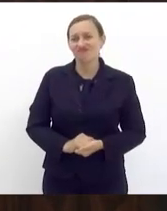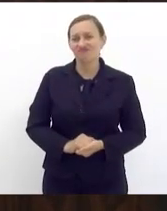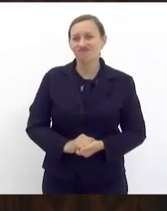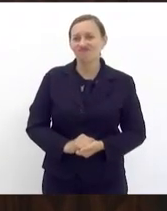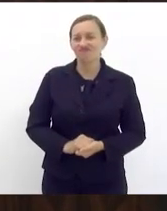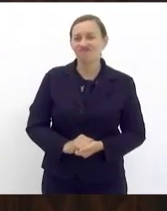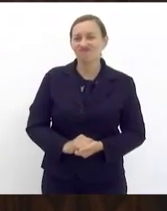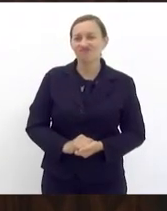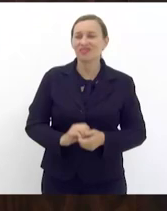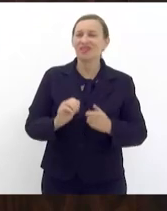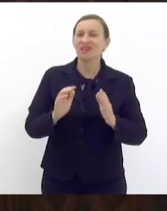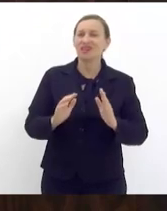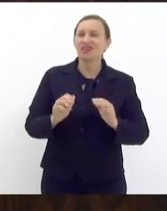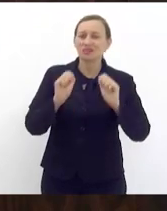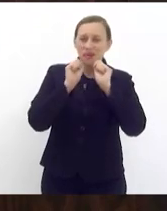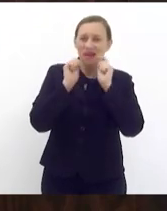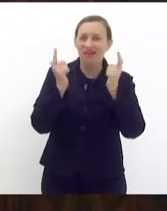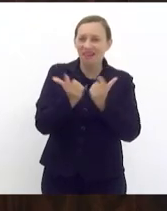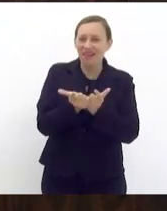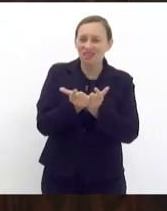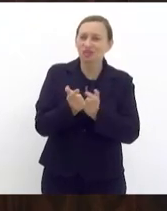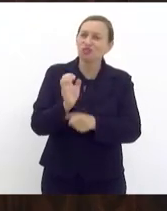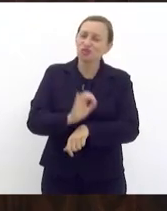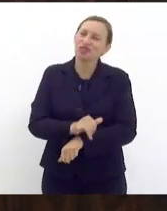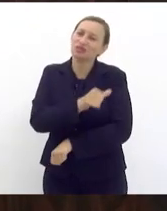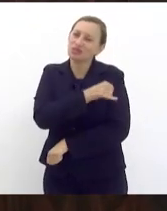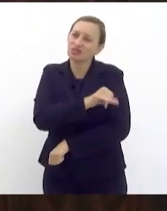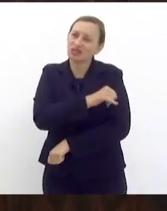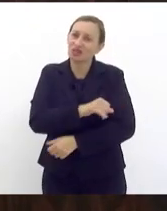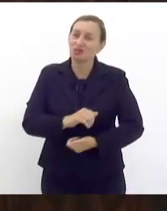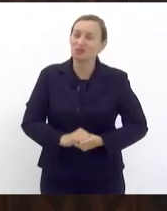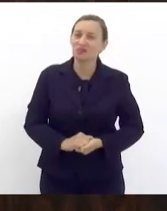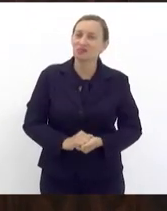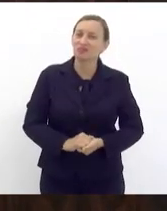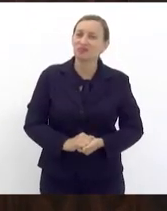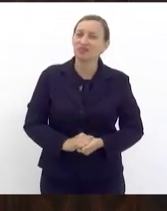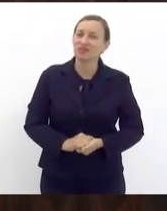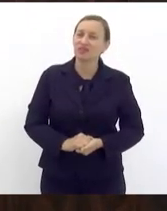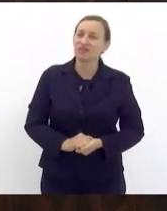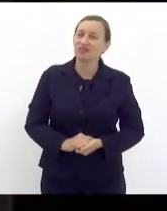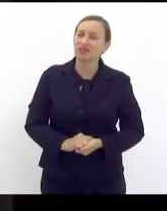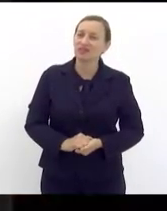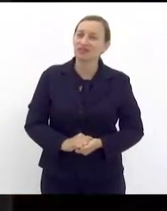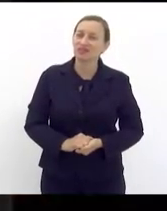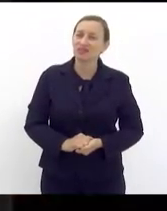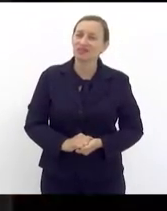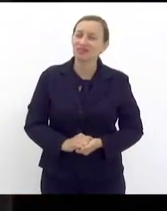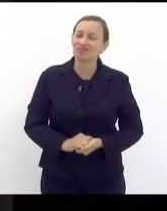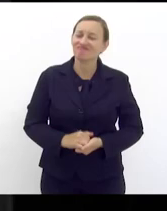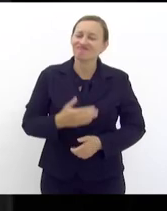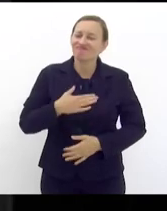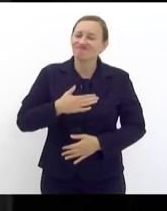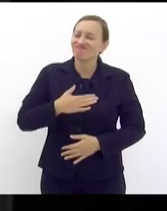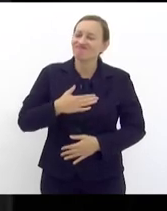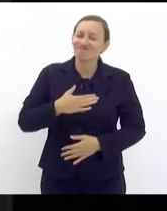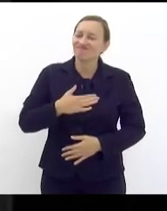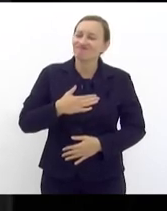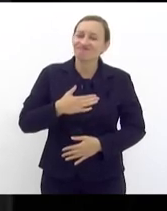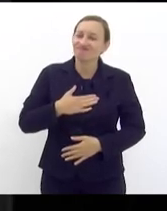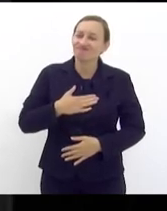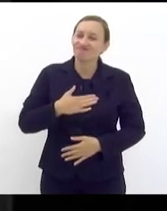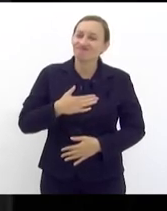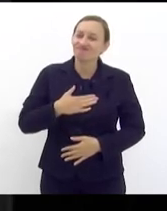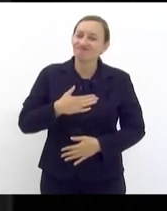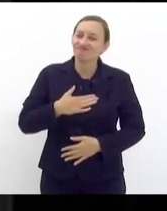pela Casa de Leis aqui do Estado do Rio de Janeiro, é, para mim, a realização também de